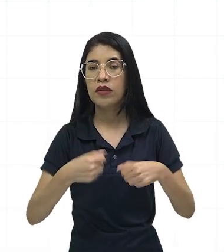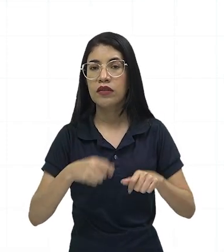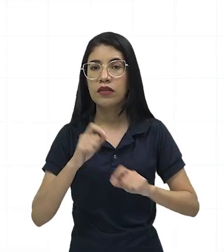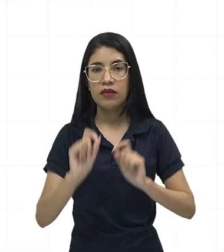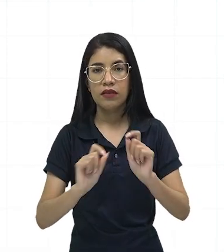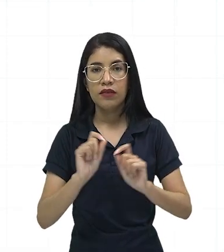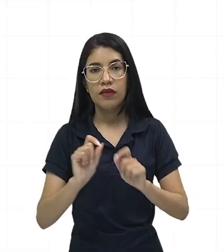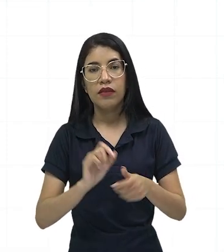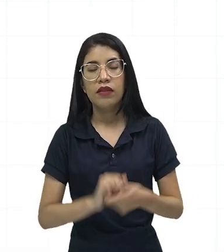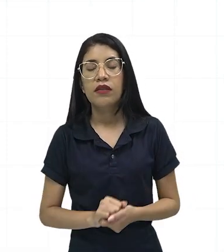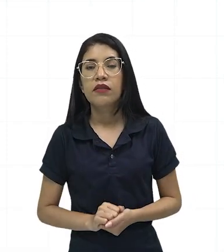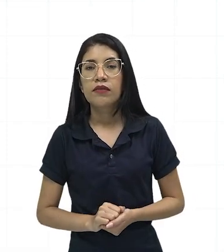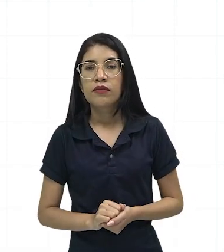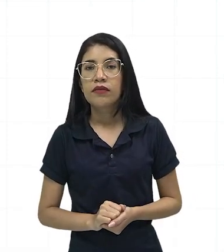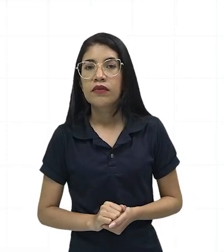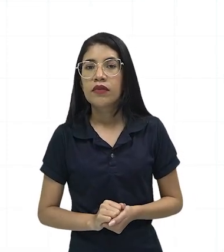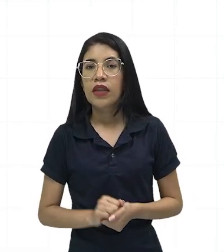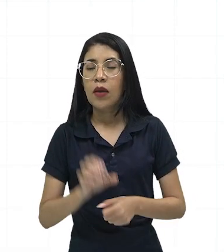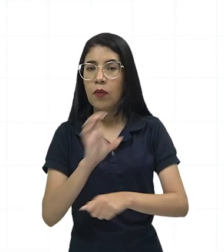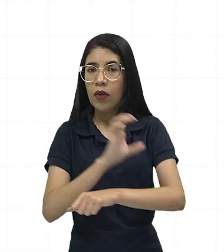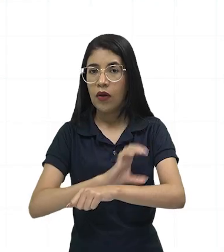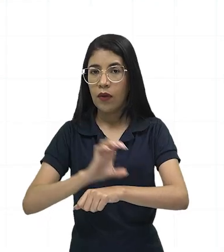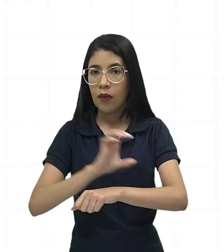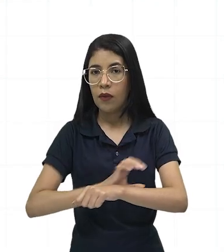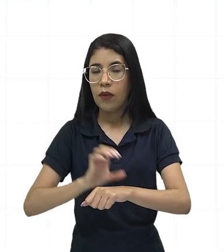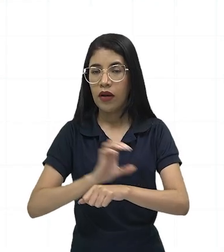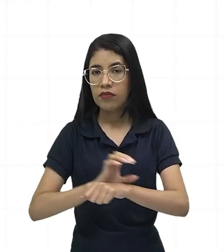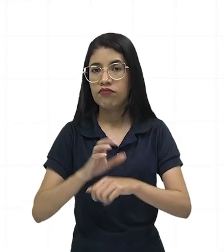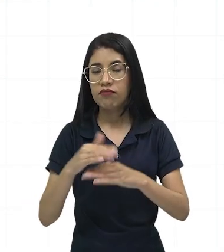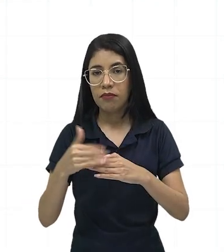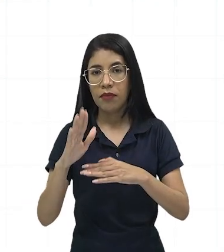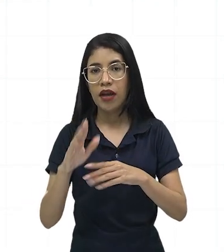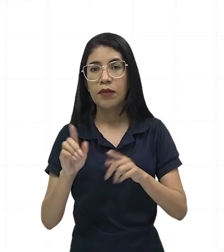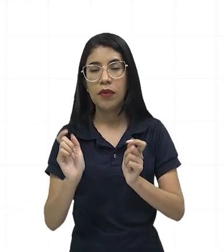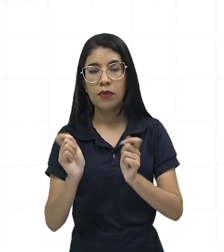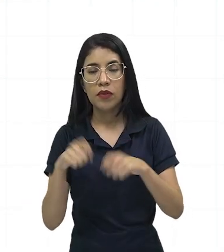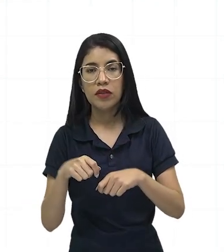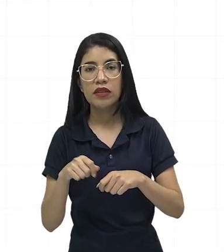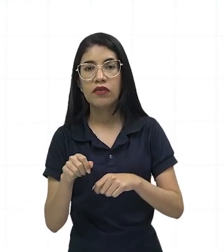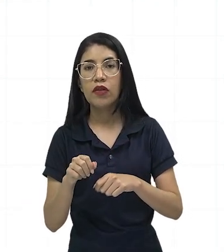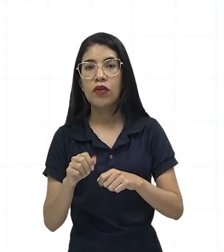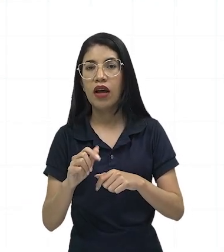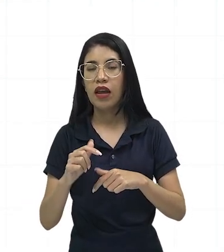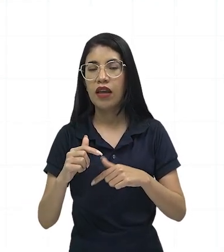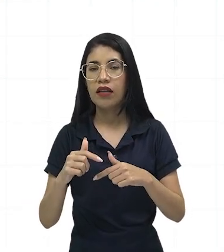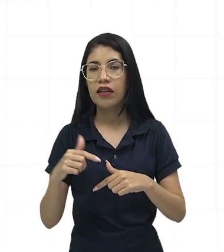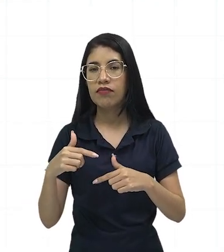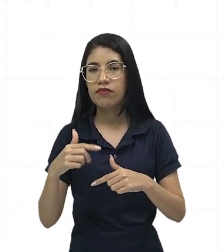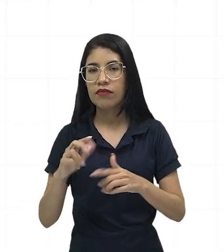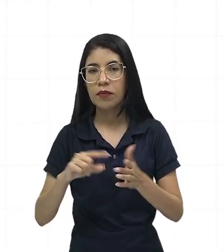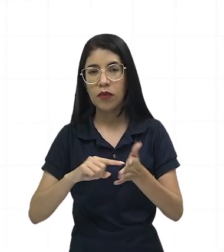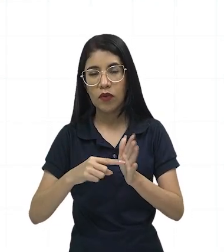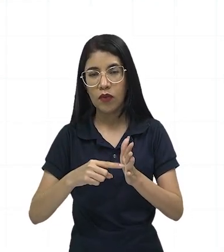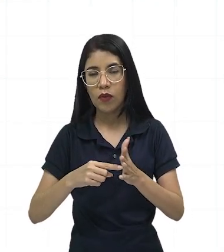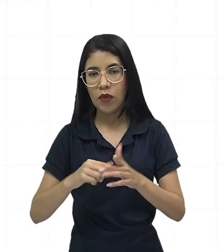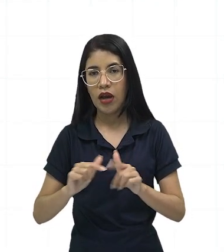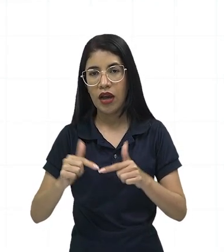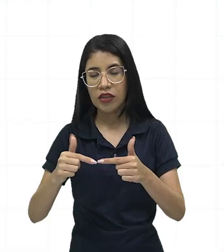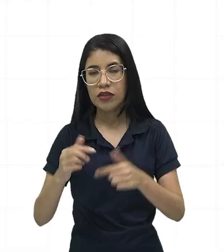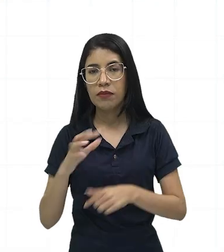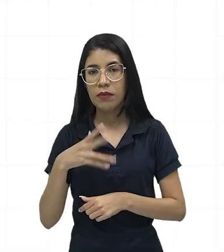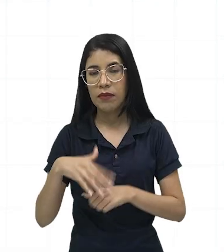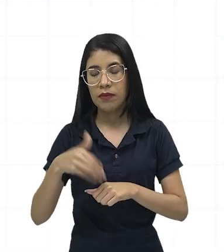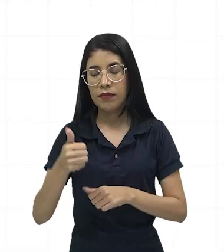de grandes correntes elétricas para operarem corretamente, né? Então, onde é que a gente vai ver